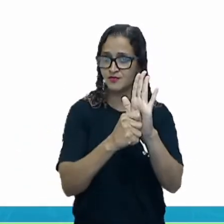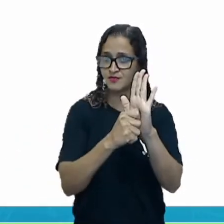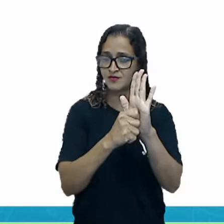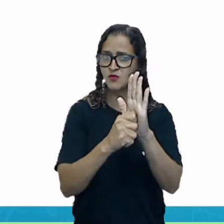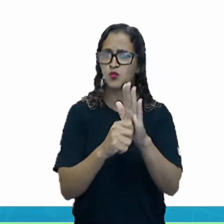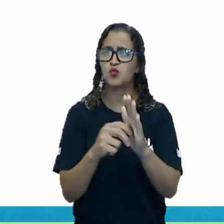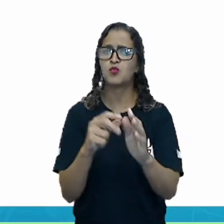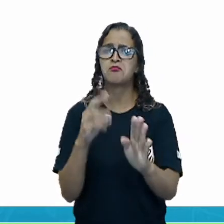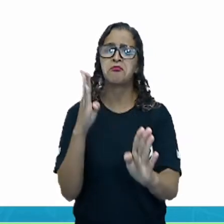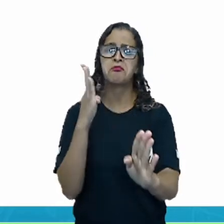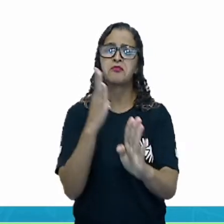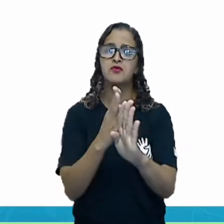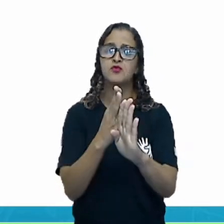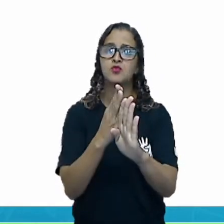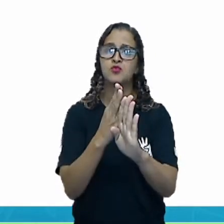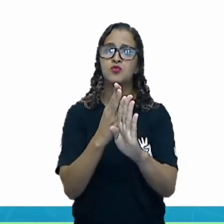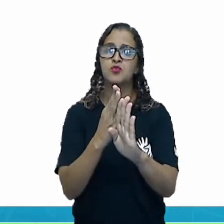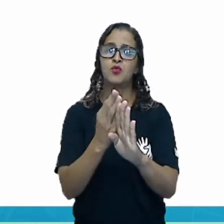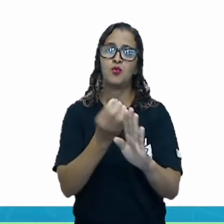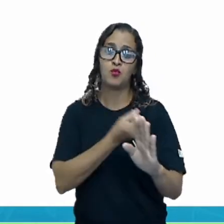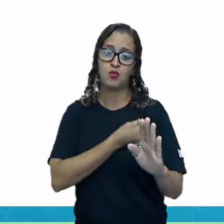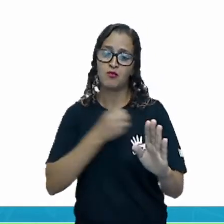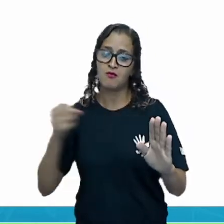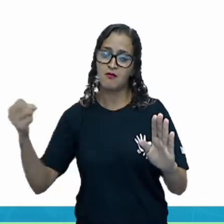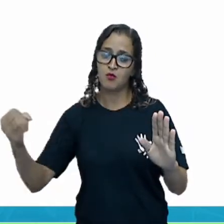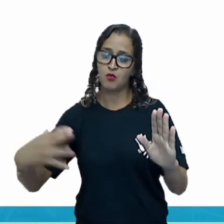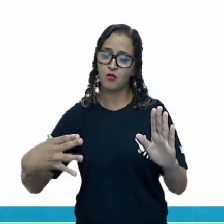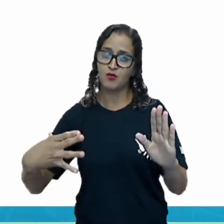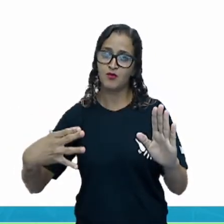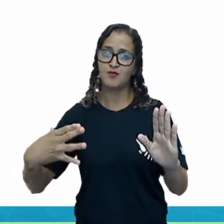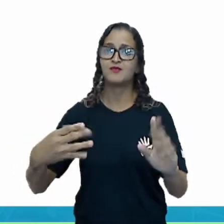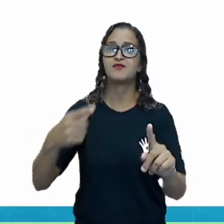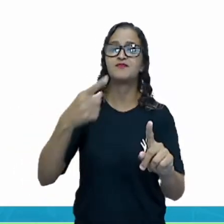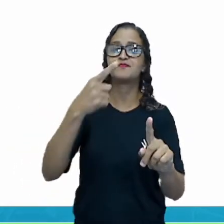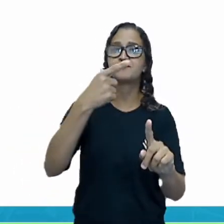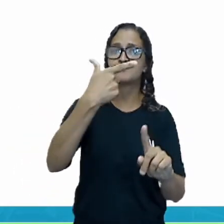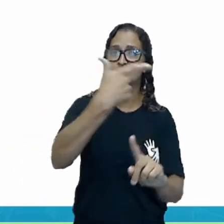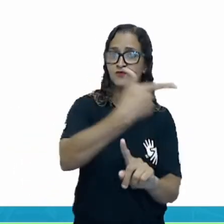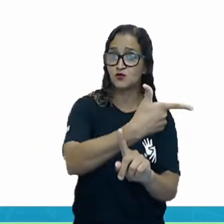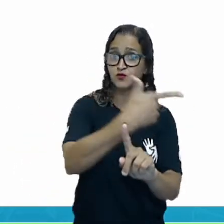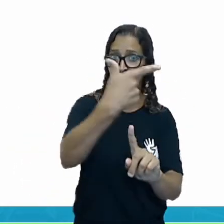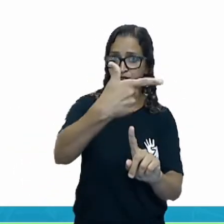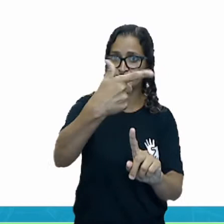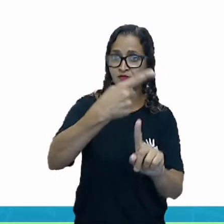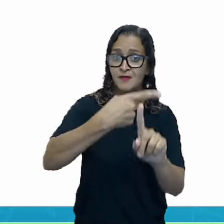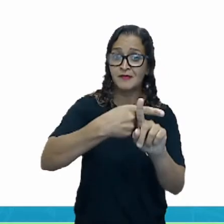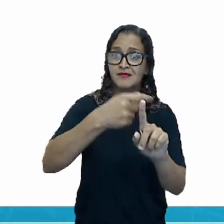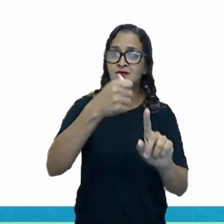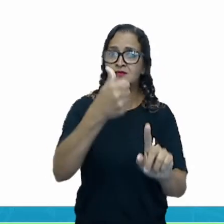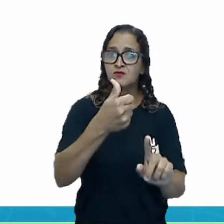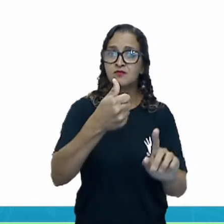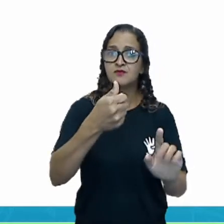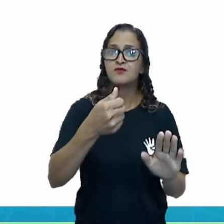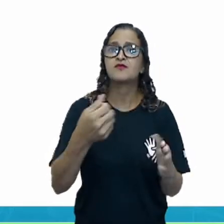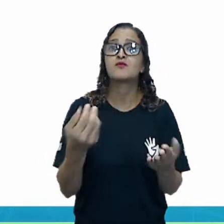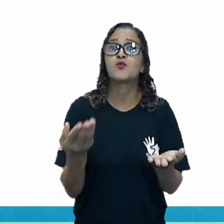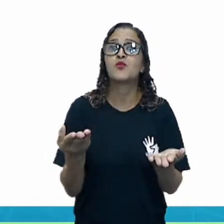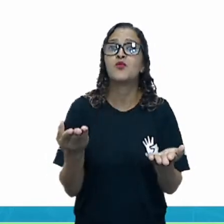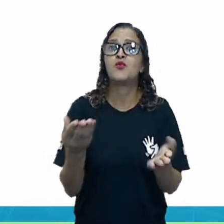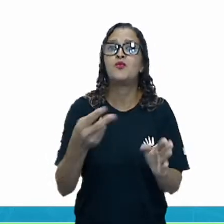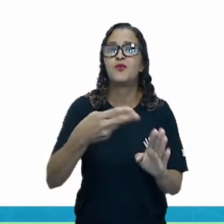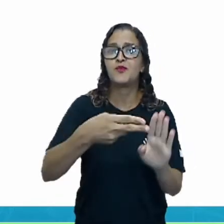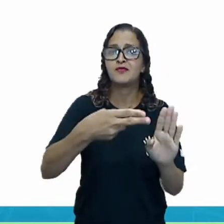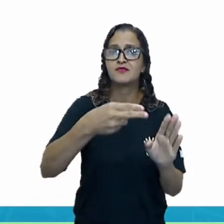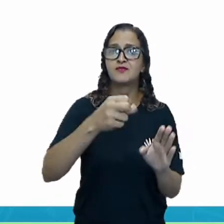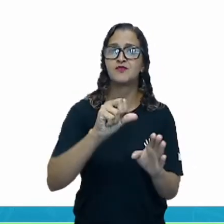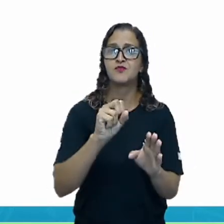2 mais 6 é igual a... Aqui está dizendo que é 8. Vamos representar com